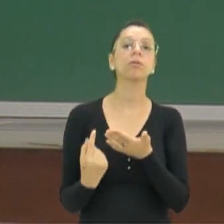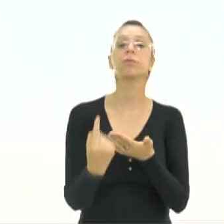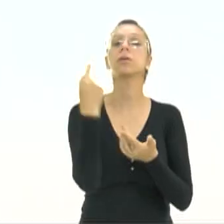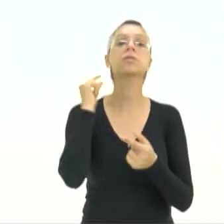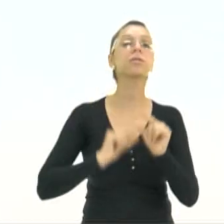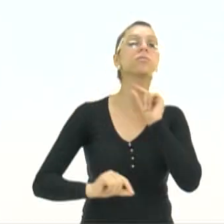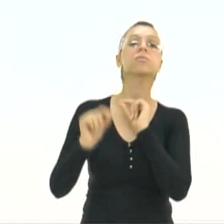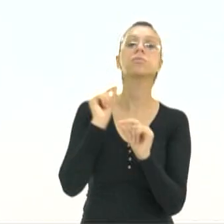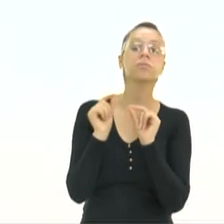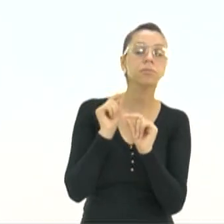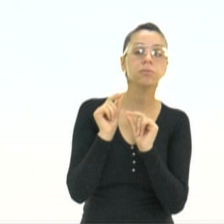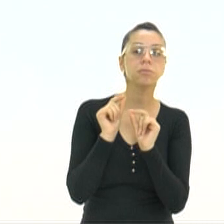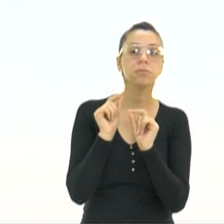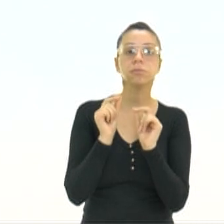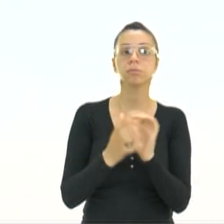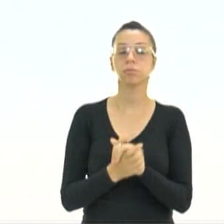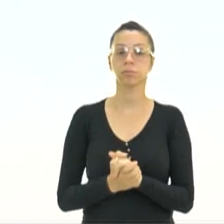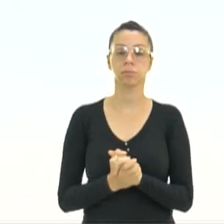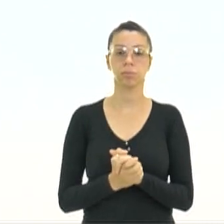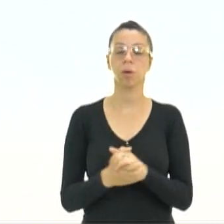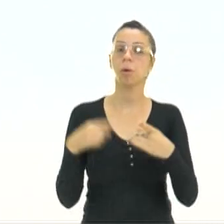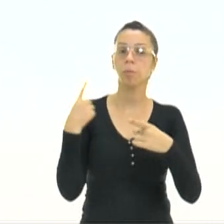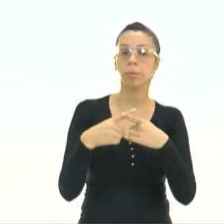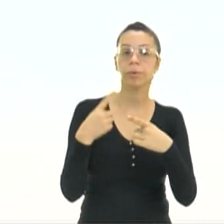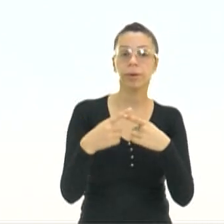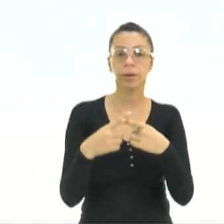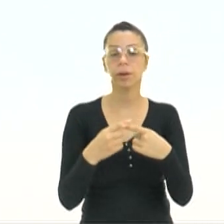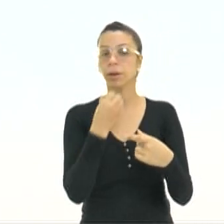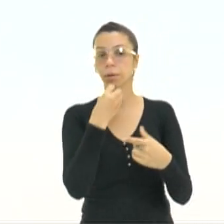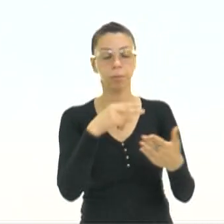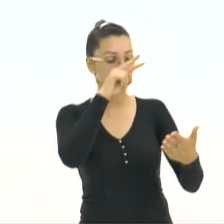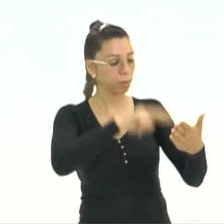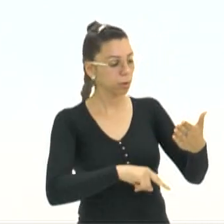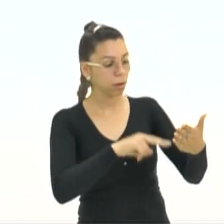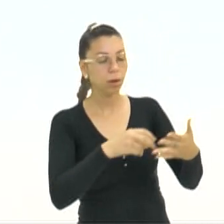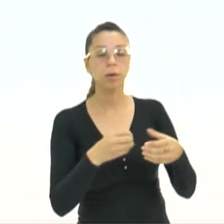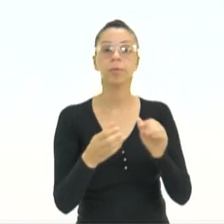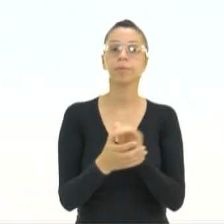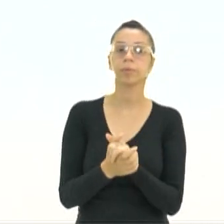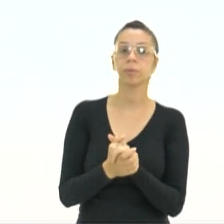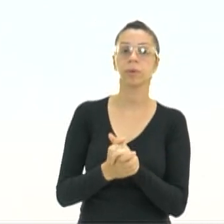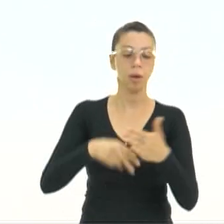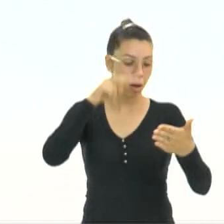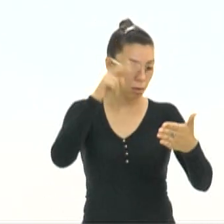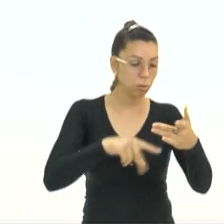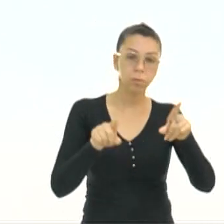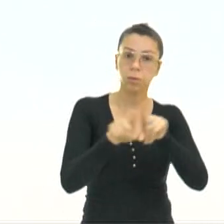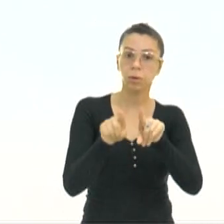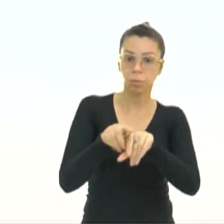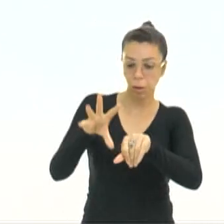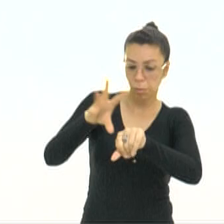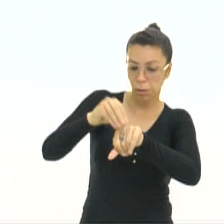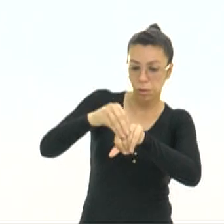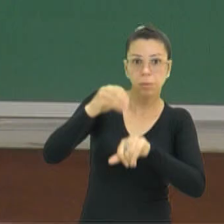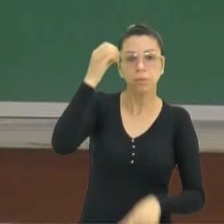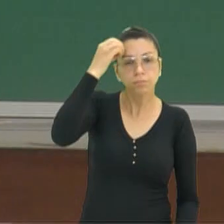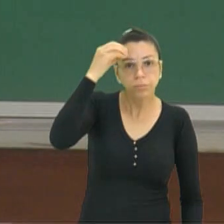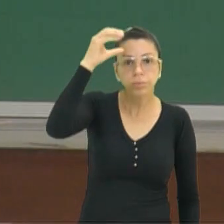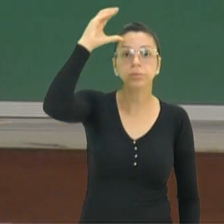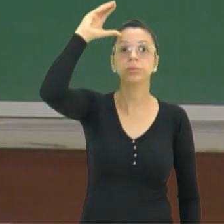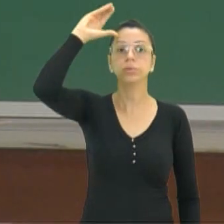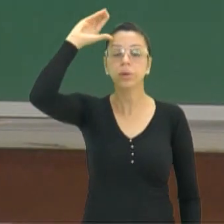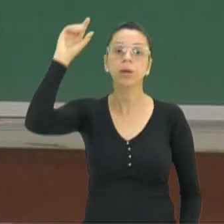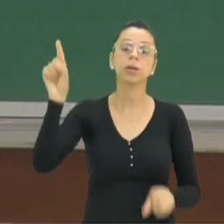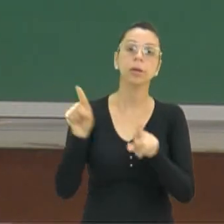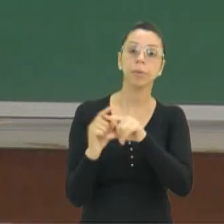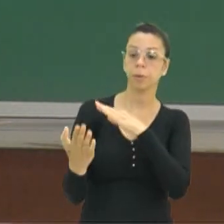né? Na aula passada nós falamos sobre os benefícios da leitura, como que ler amplia o teu conhecimento e sem sombra de dúvida ajuda bastante para poder